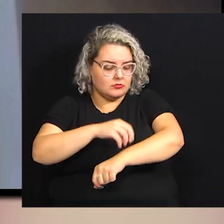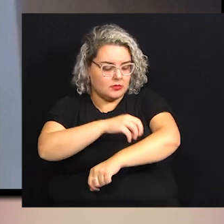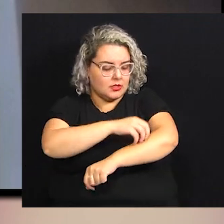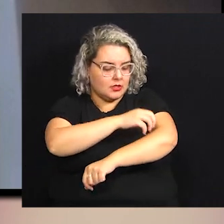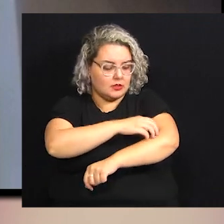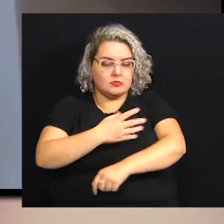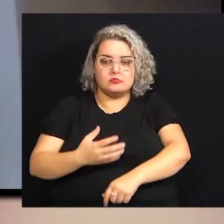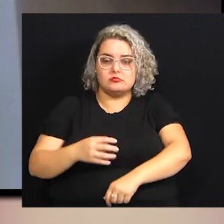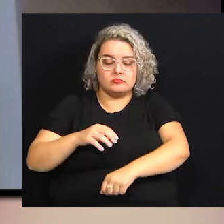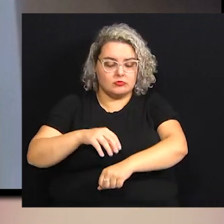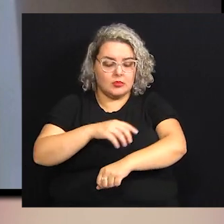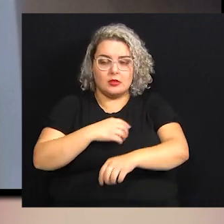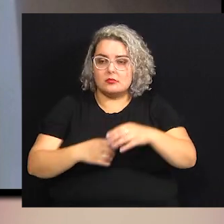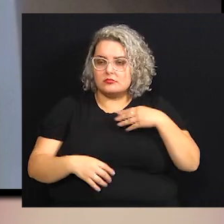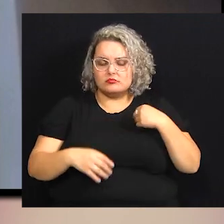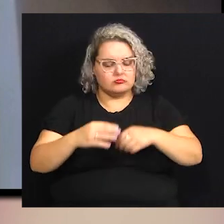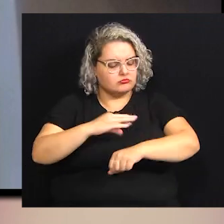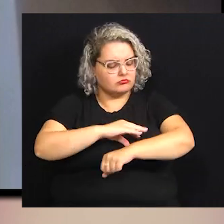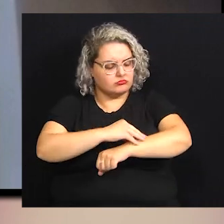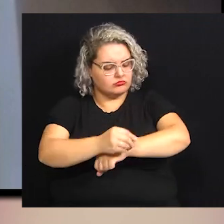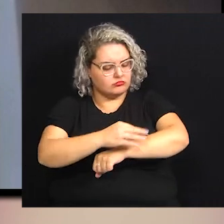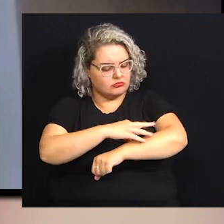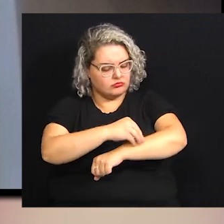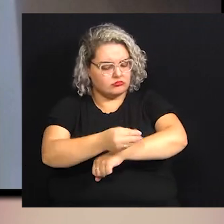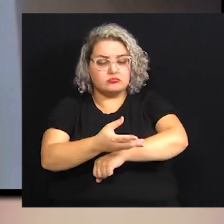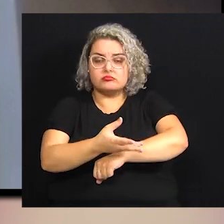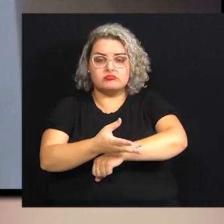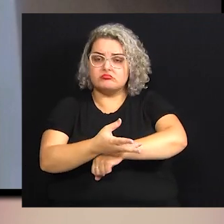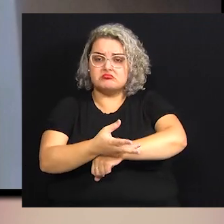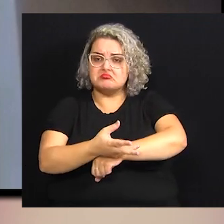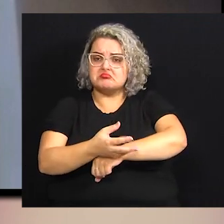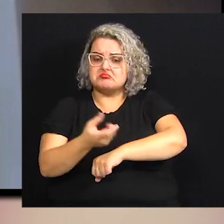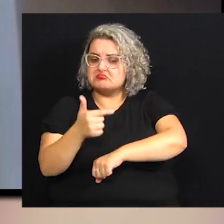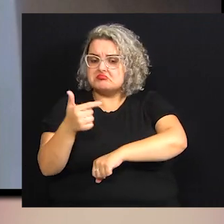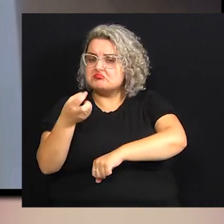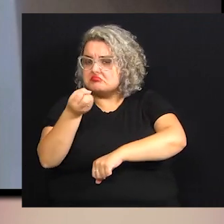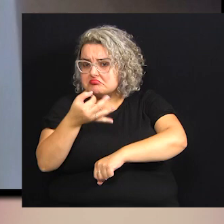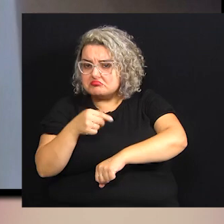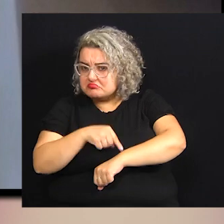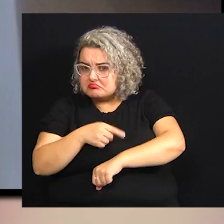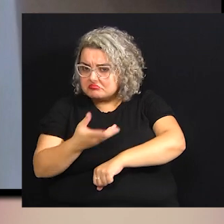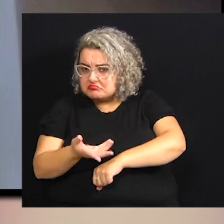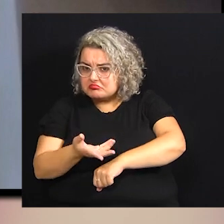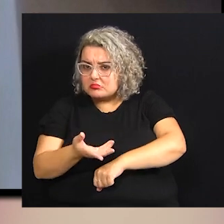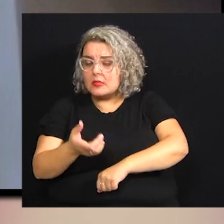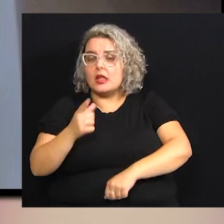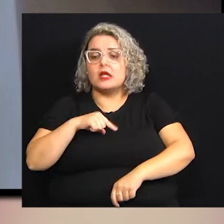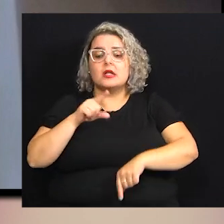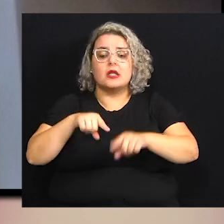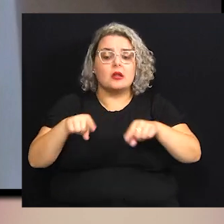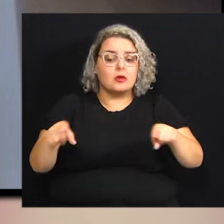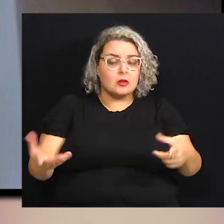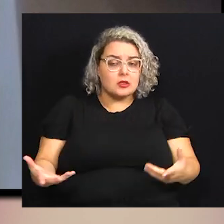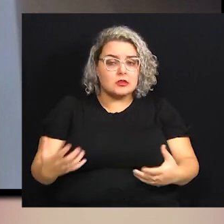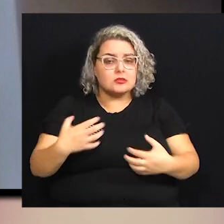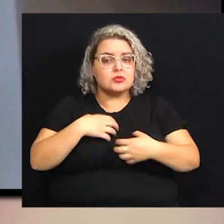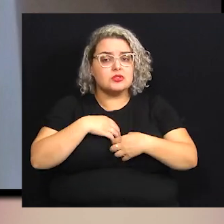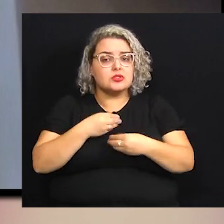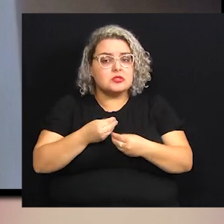manchinha, alguma área que caiu pelo ali no seu corpo e você não tem uma explicação para isso, tem alteração